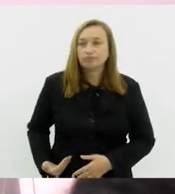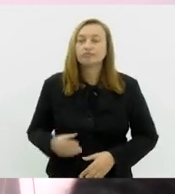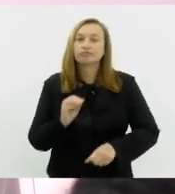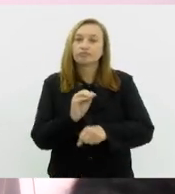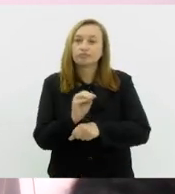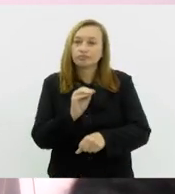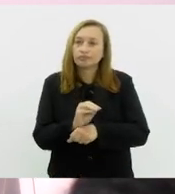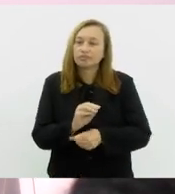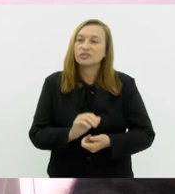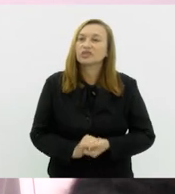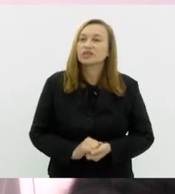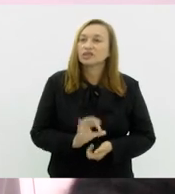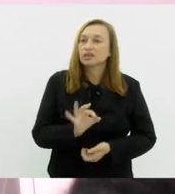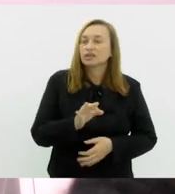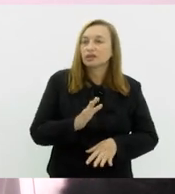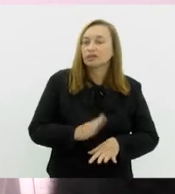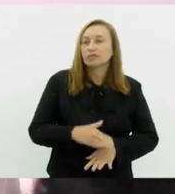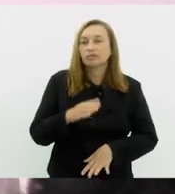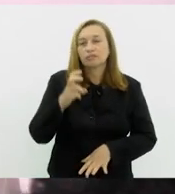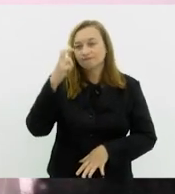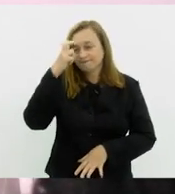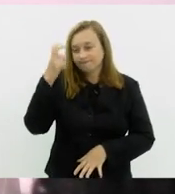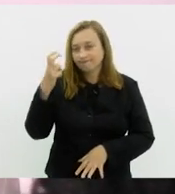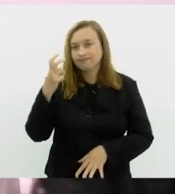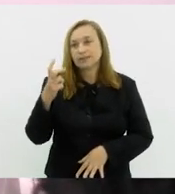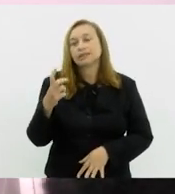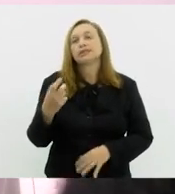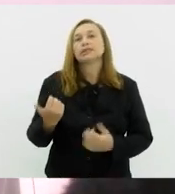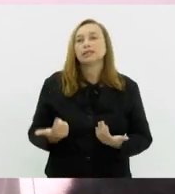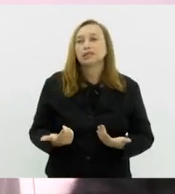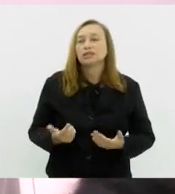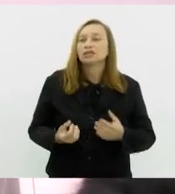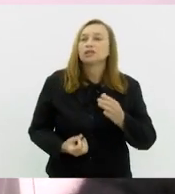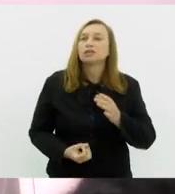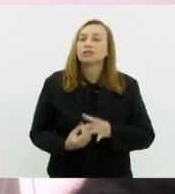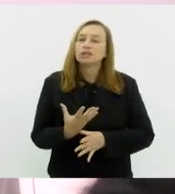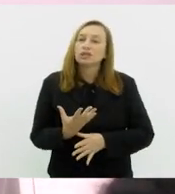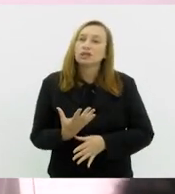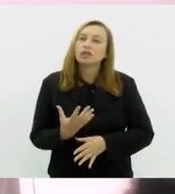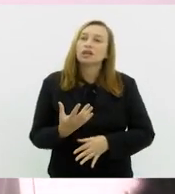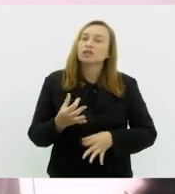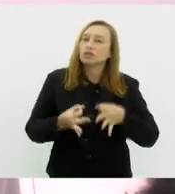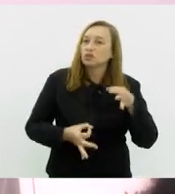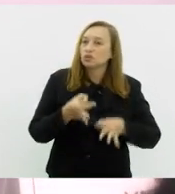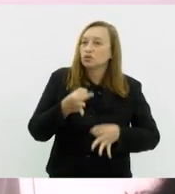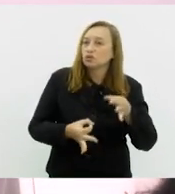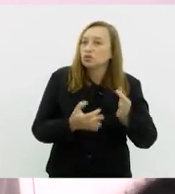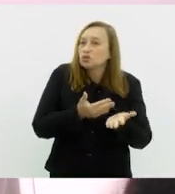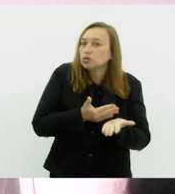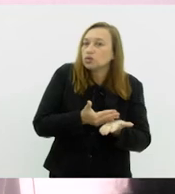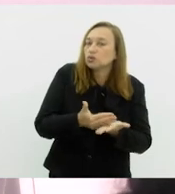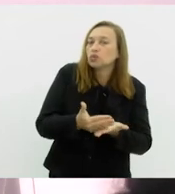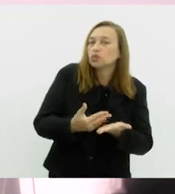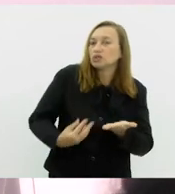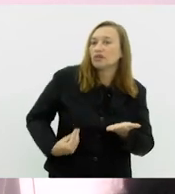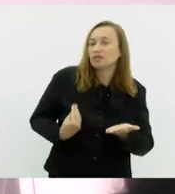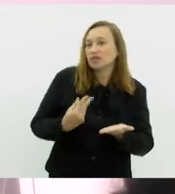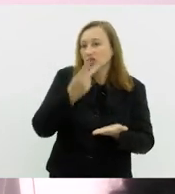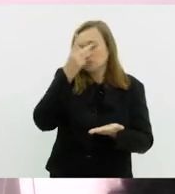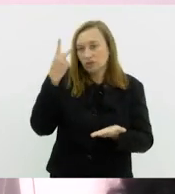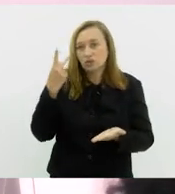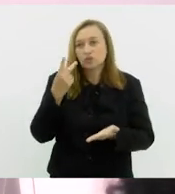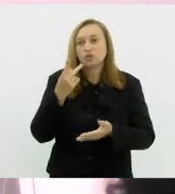cuidado, são, de fato, as mais inteligentes que a gente, para que a gente possa promover essa justiça. Desde o começo da vida das pessoas que